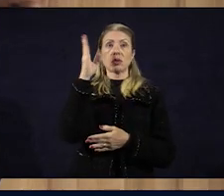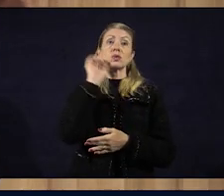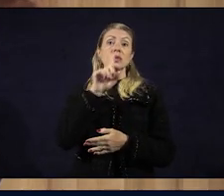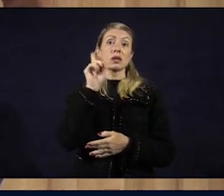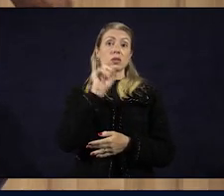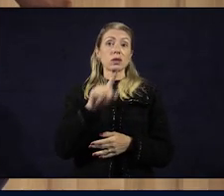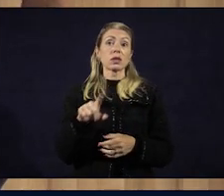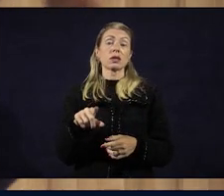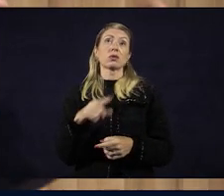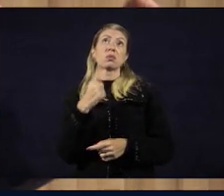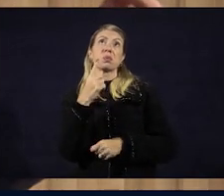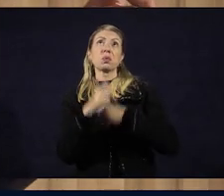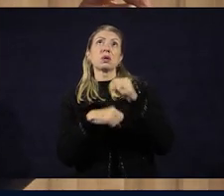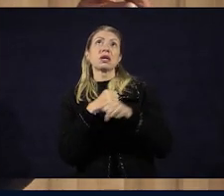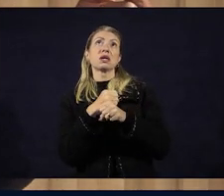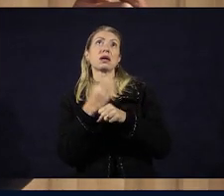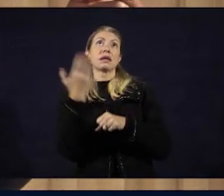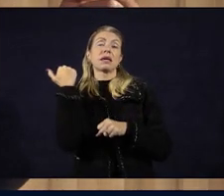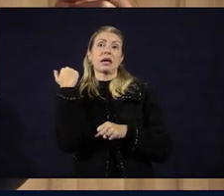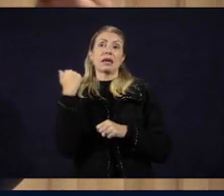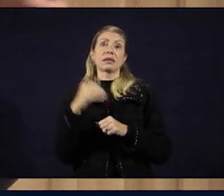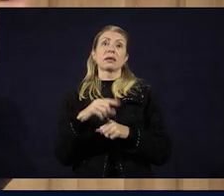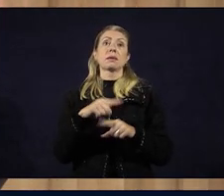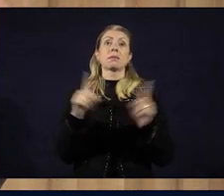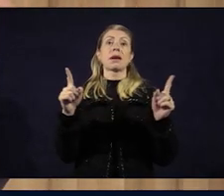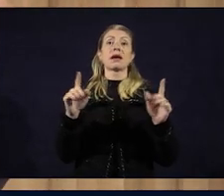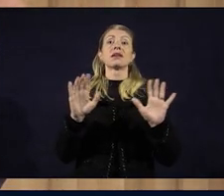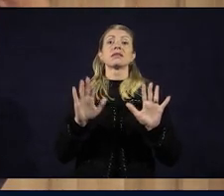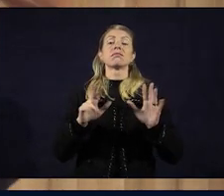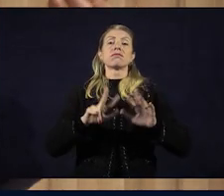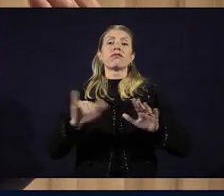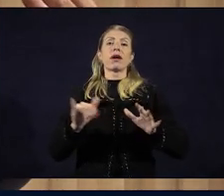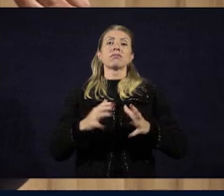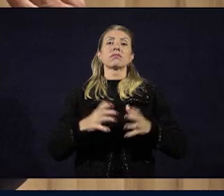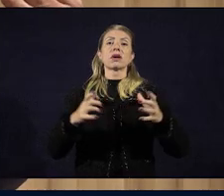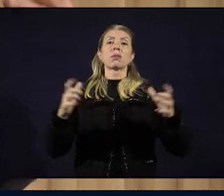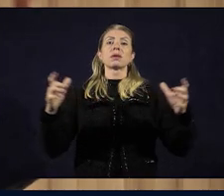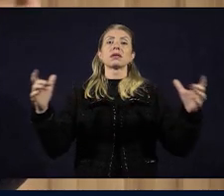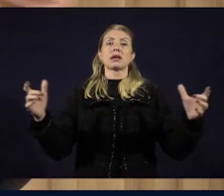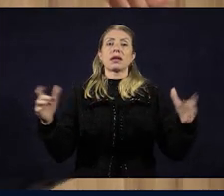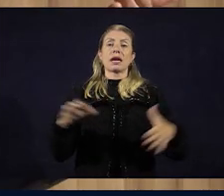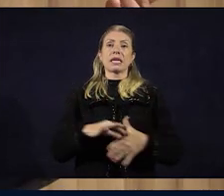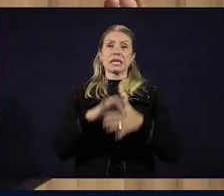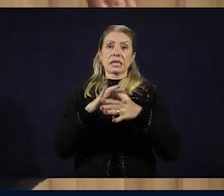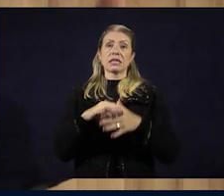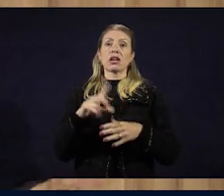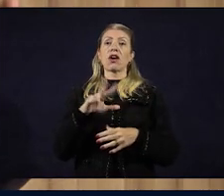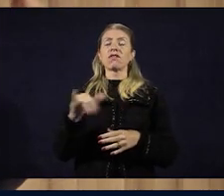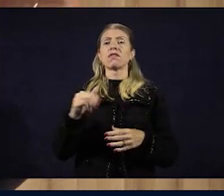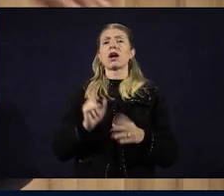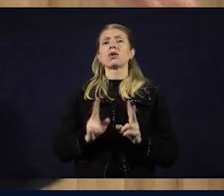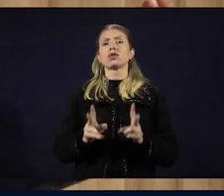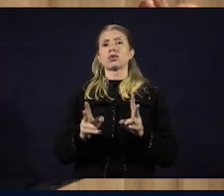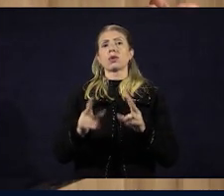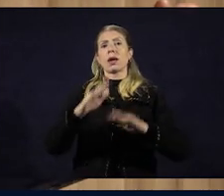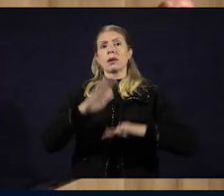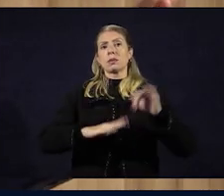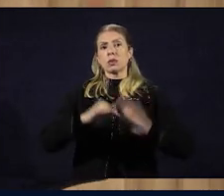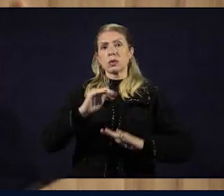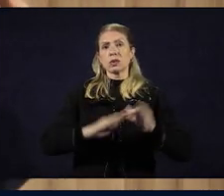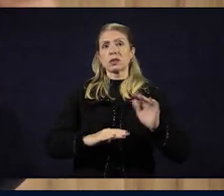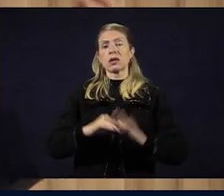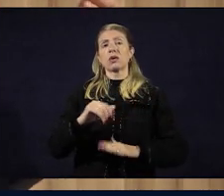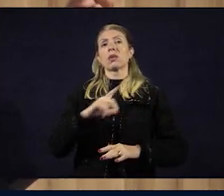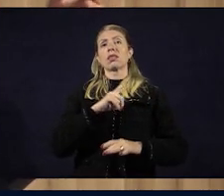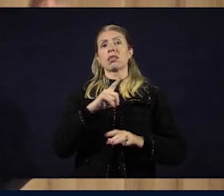atrás, mas vai expandir essa liderança, porque o Brasil vai continuar aumentando sua produção, tem espaço para isso, tem terra arável